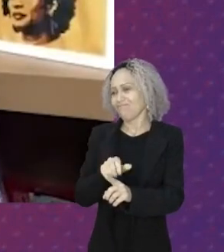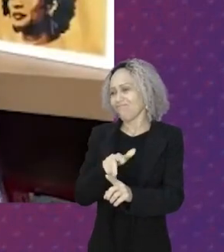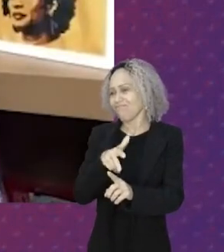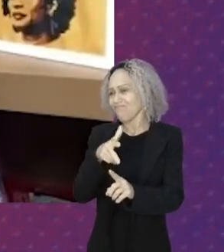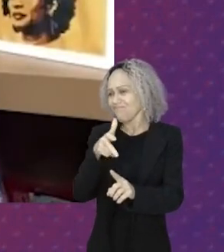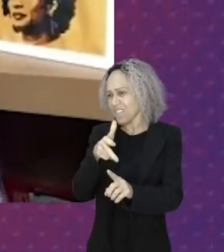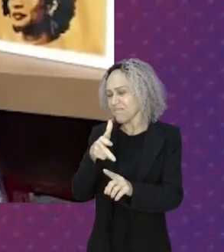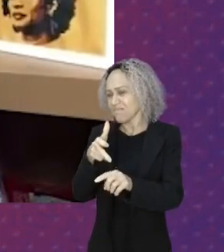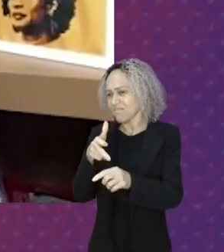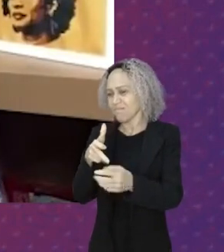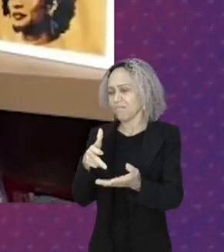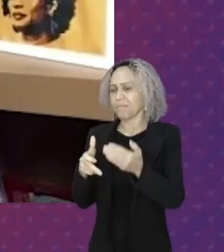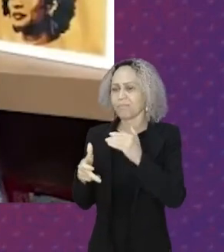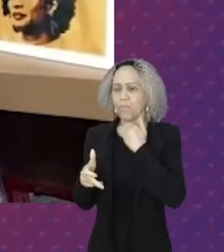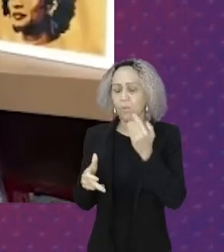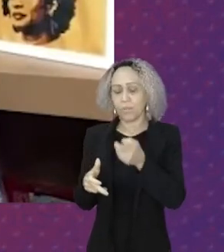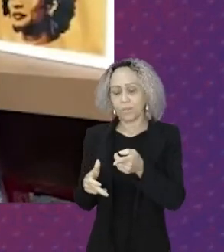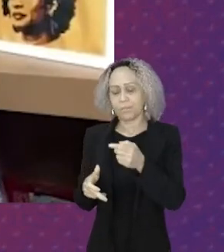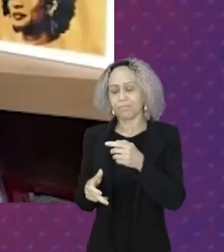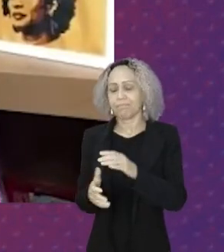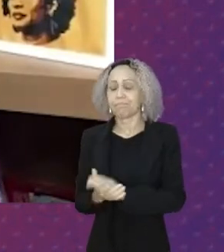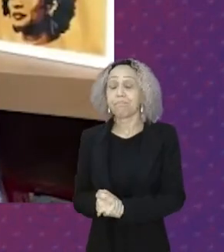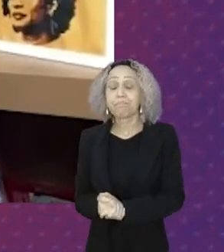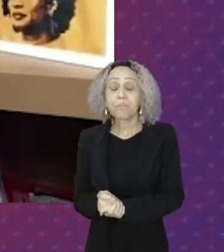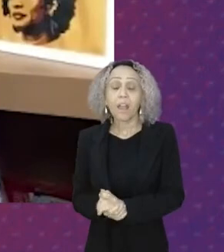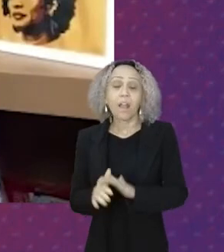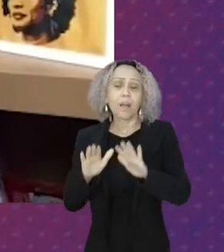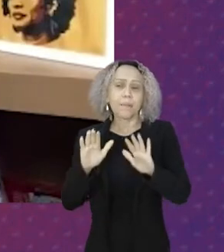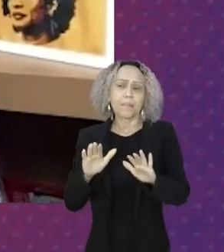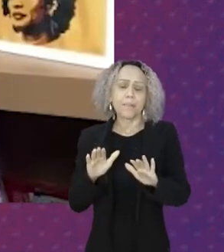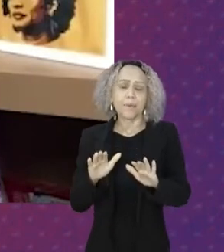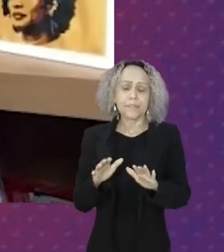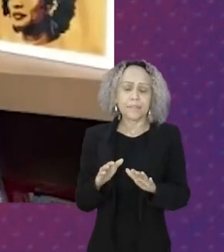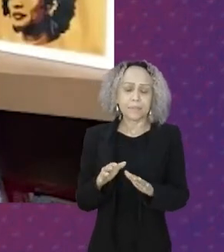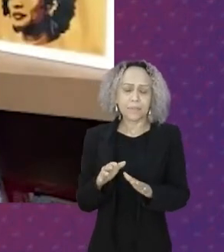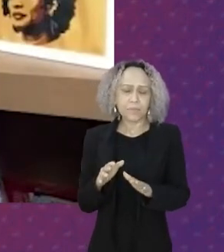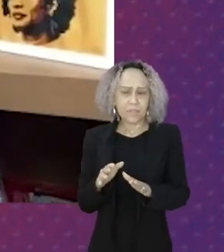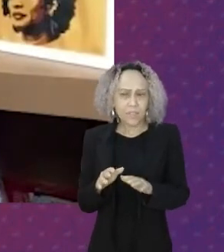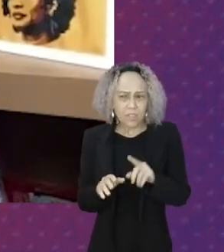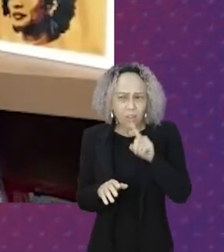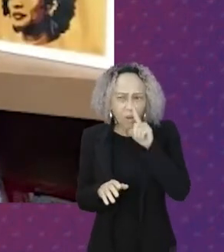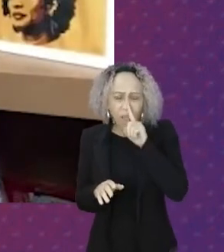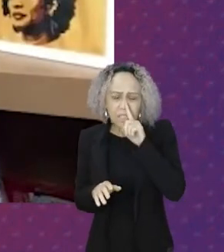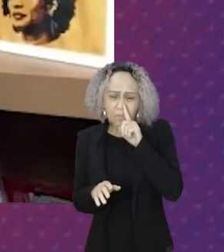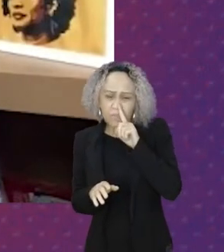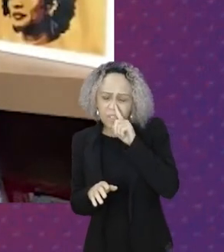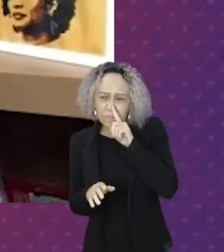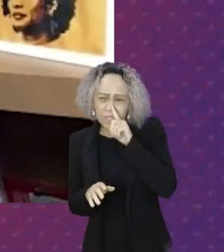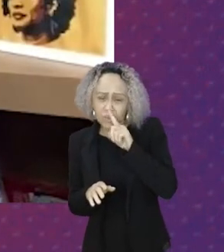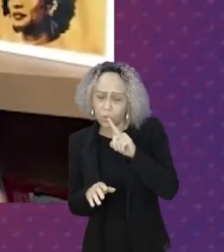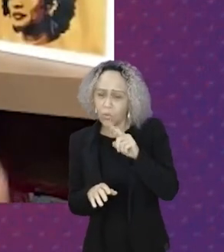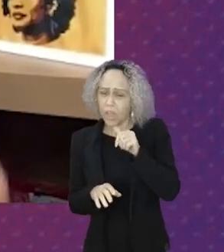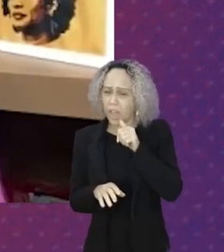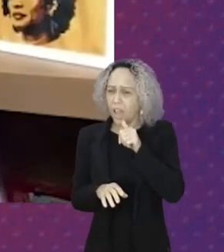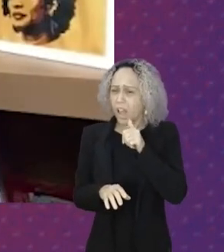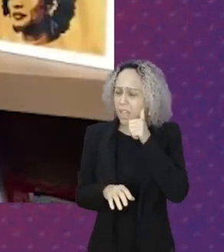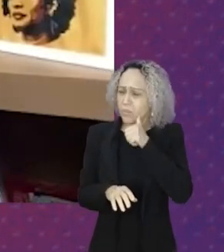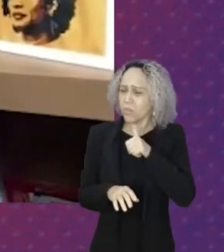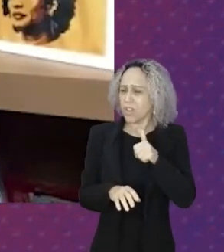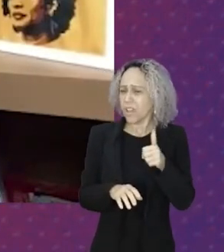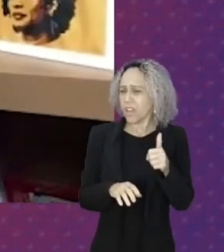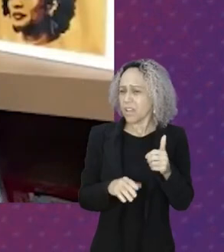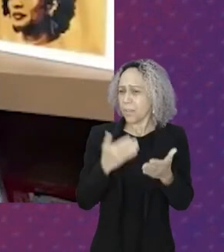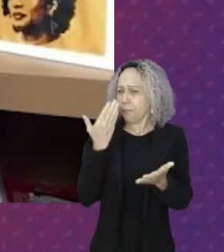é um risco para as mulheres perderem seus mandatos, isso é a redução